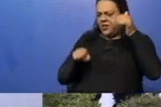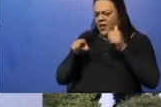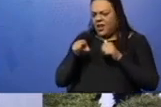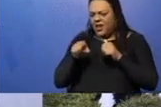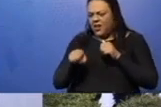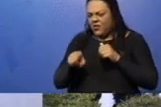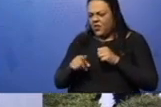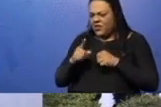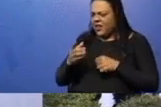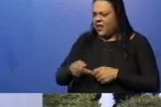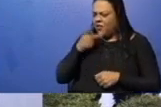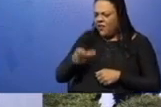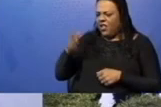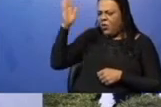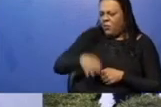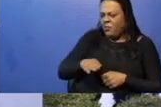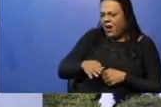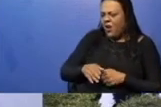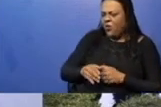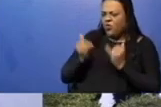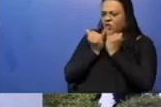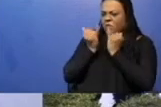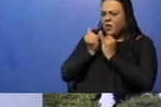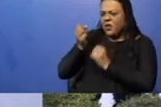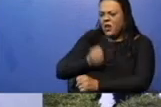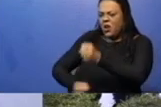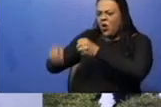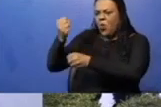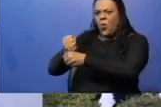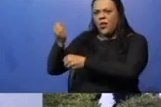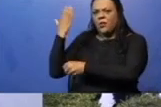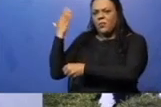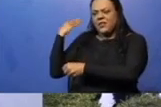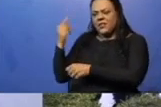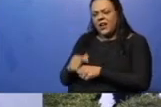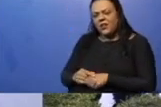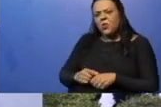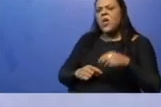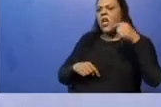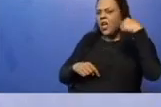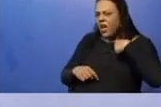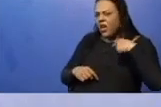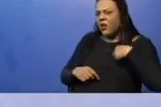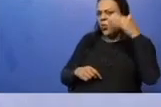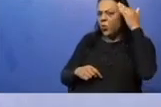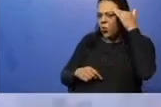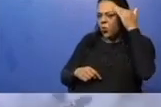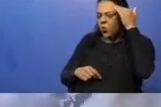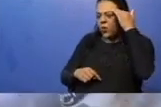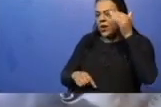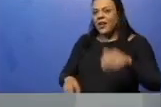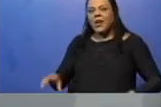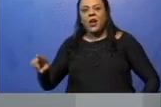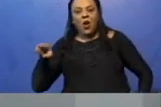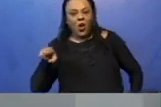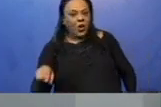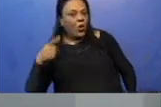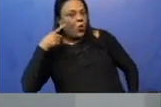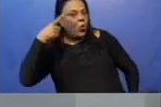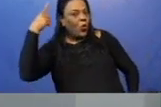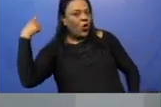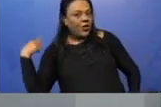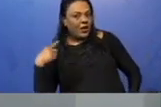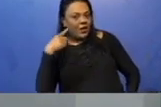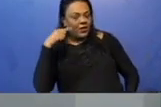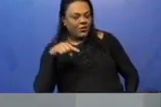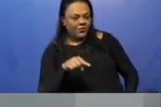passado. Arrumou outro pretexto, outra desculpa. Ele andou falando mal no ano passado do lobo. E olha a resposta, então, aqui a imagem